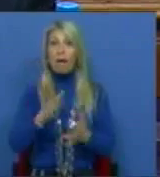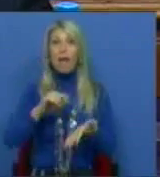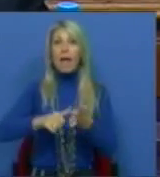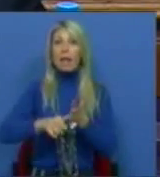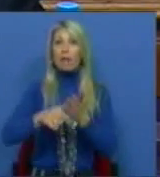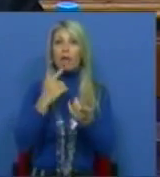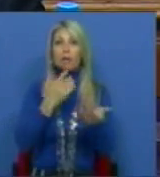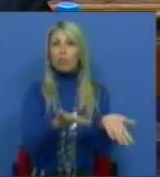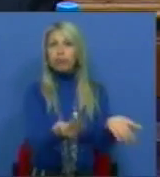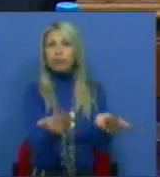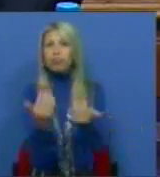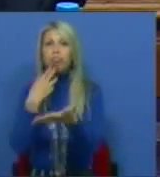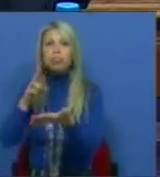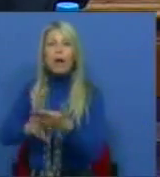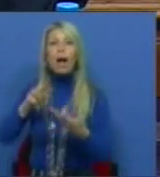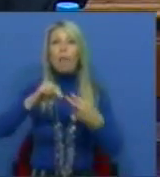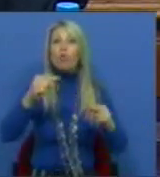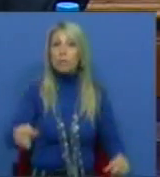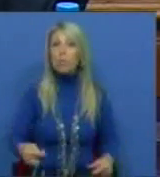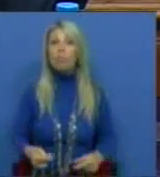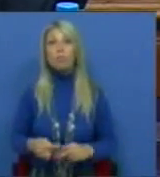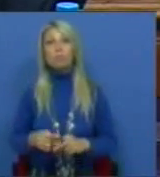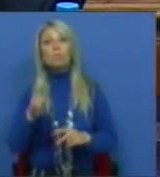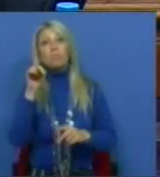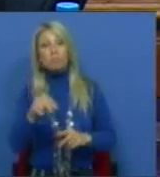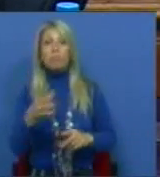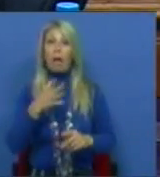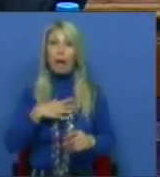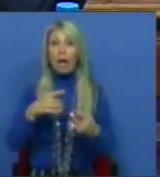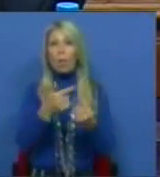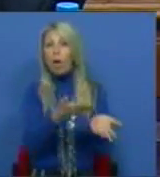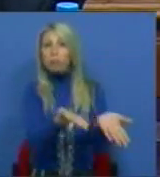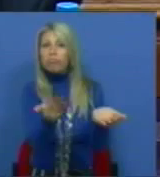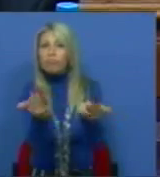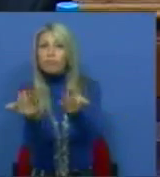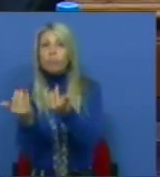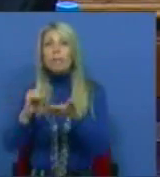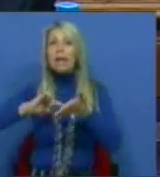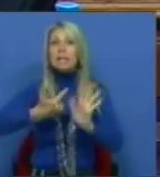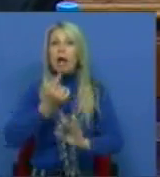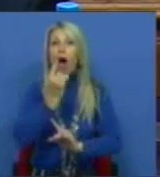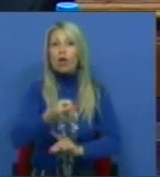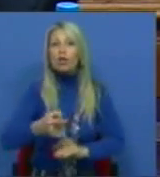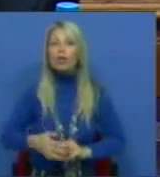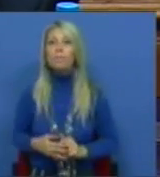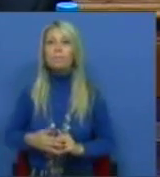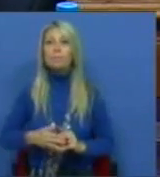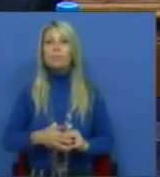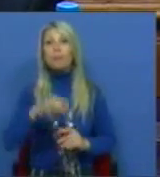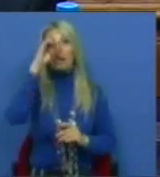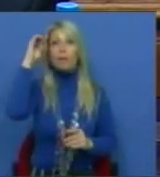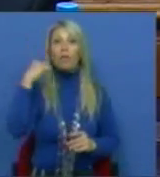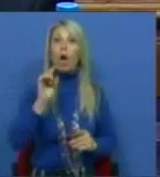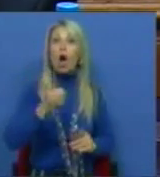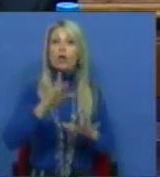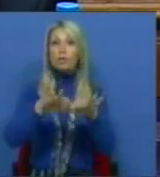realidade social dos municípios, pretendem também a identificação das necessidades e das